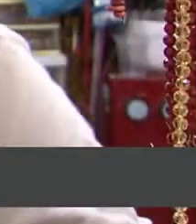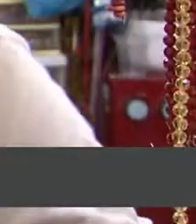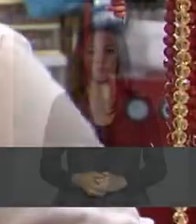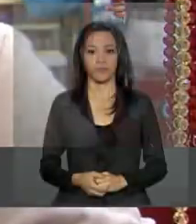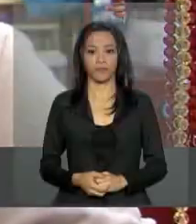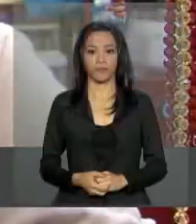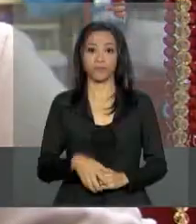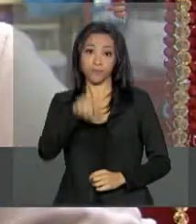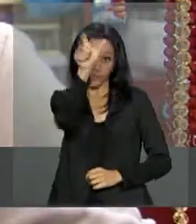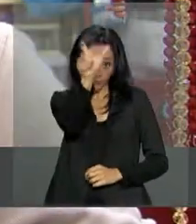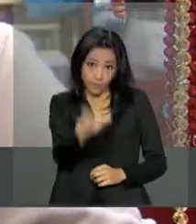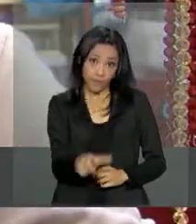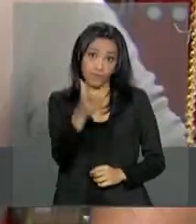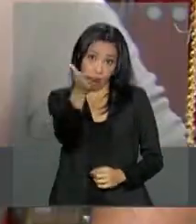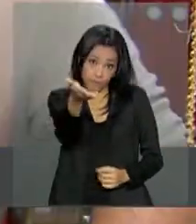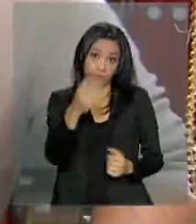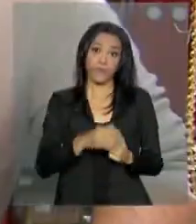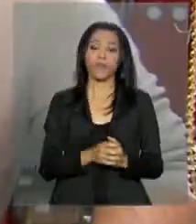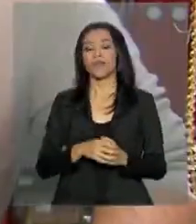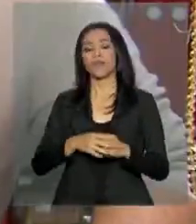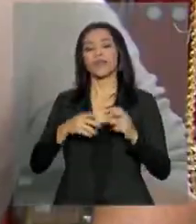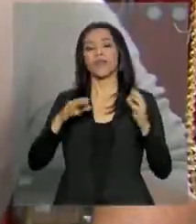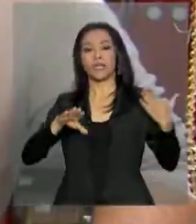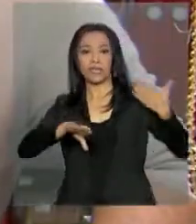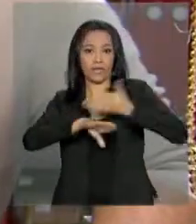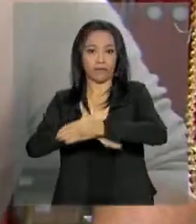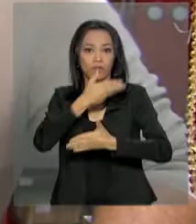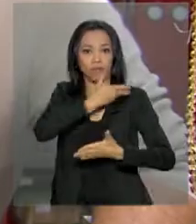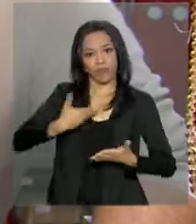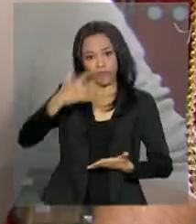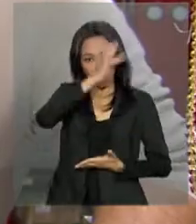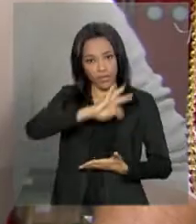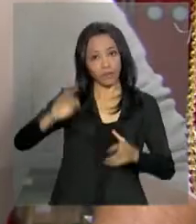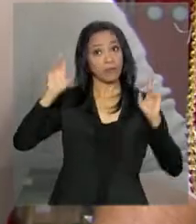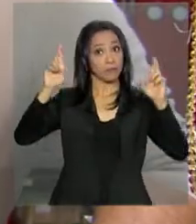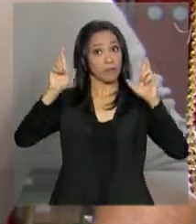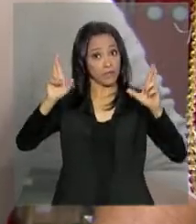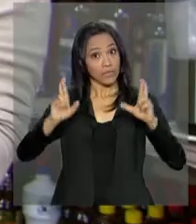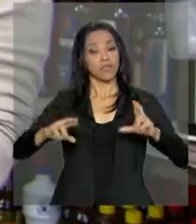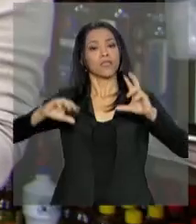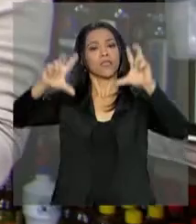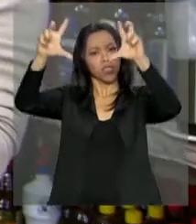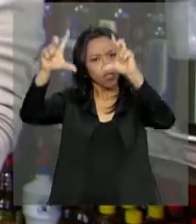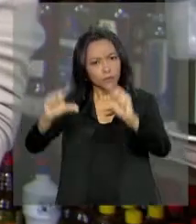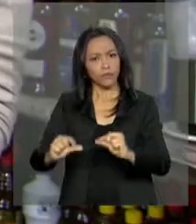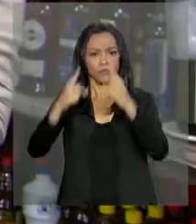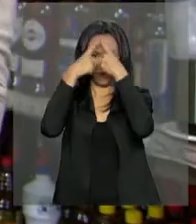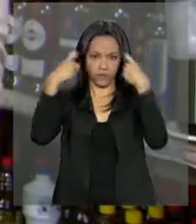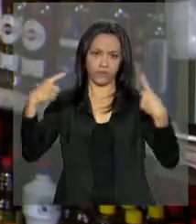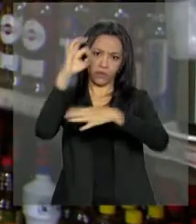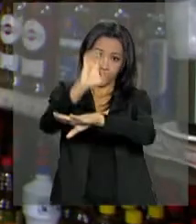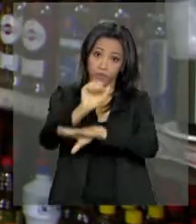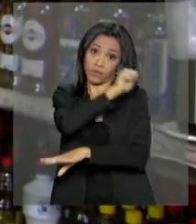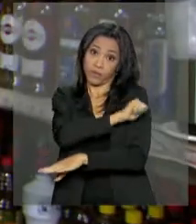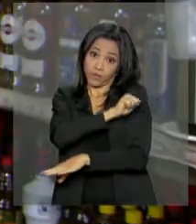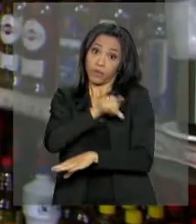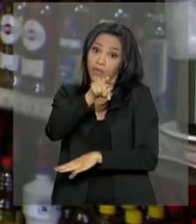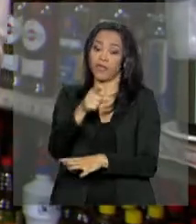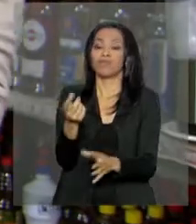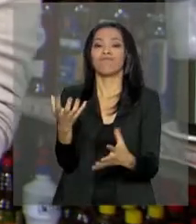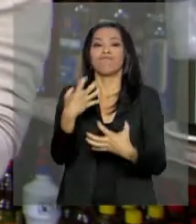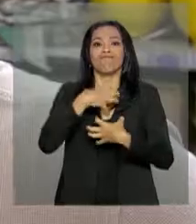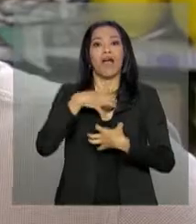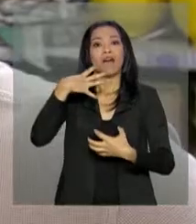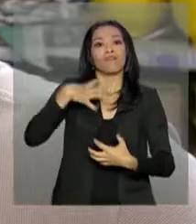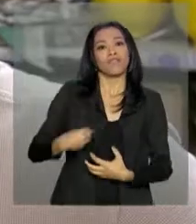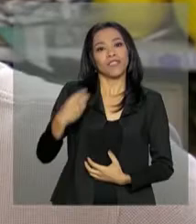Pedro tem na intervenção federal a esperança de que os índices de violência no Rio de Janeiro diminuam. Quem sabe assim ele possa ter de volta a